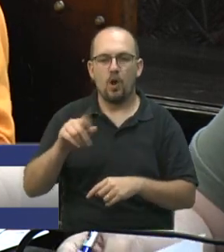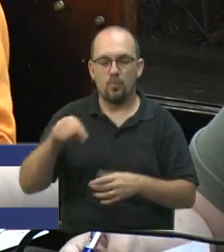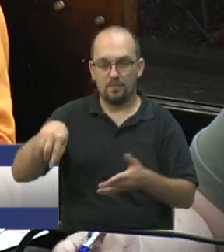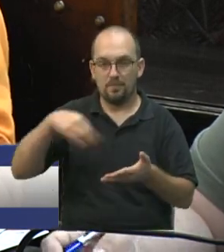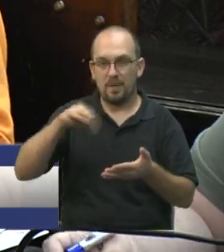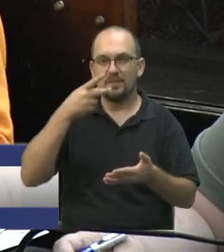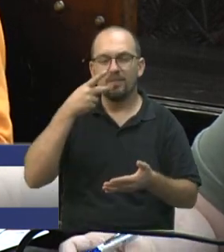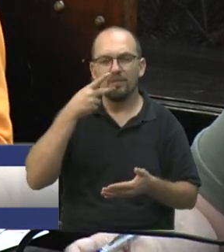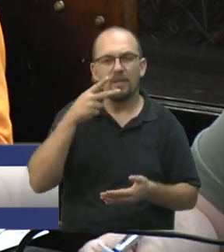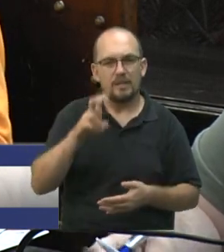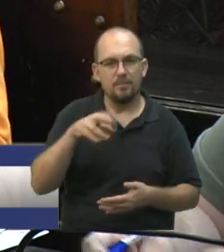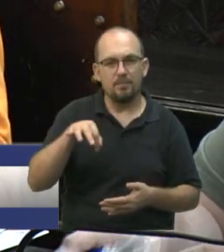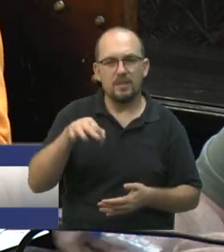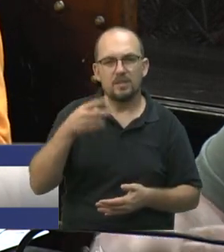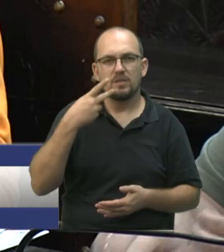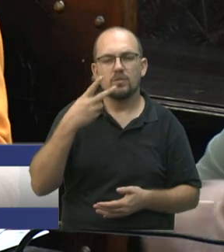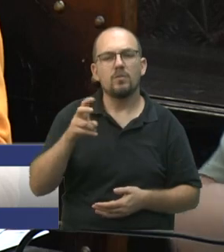está